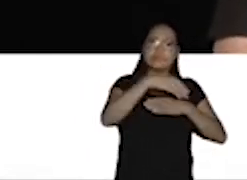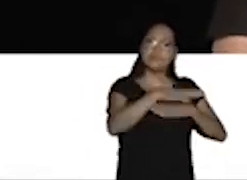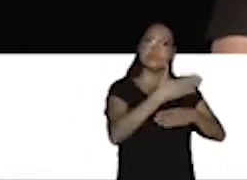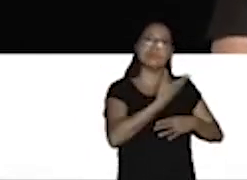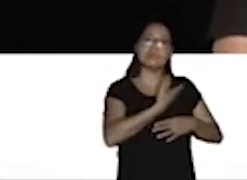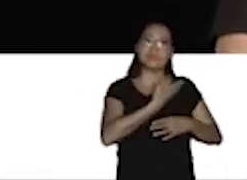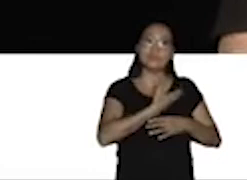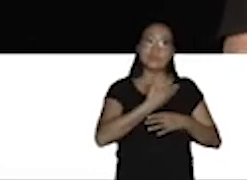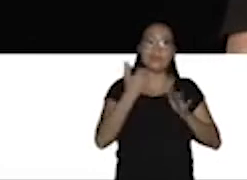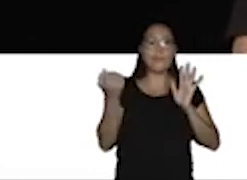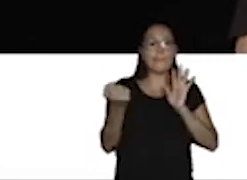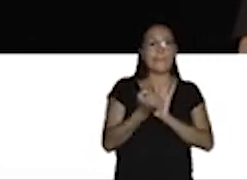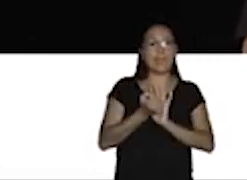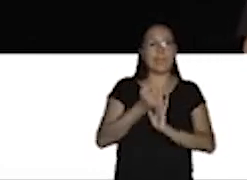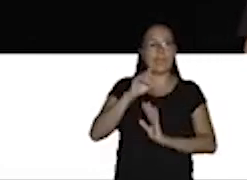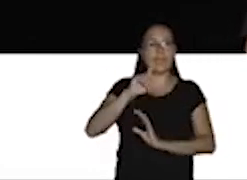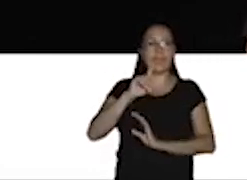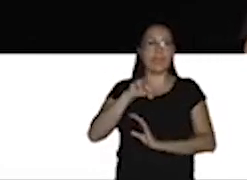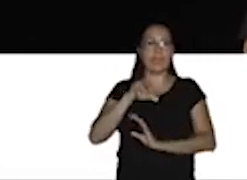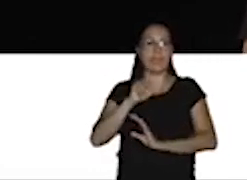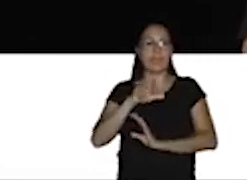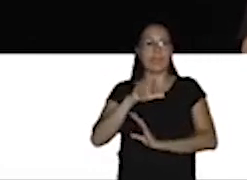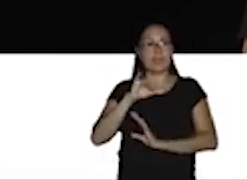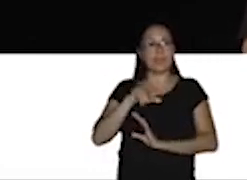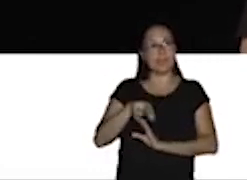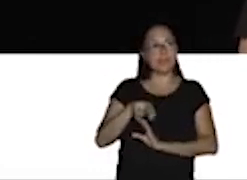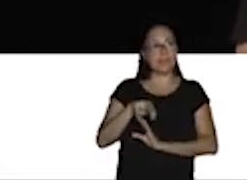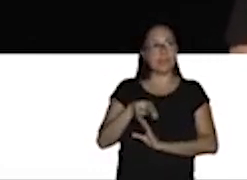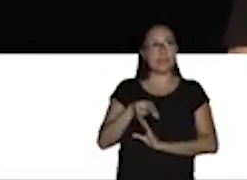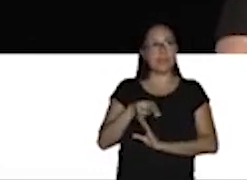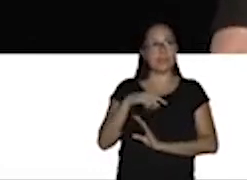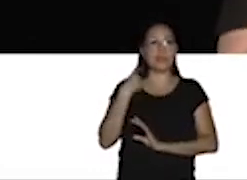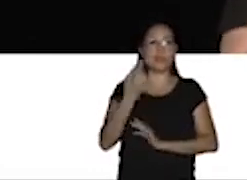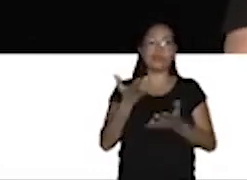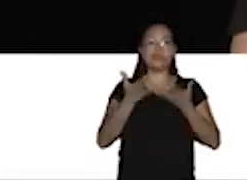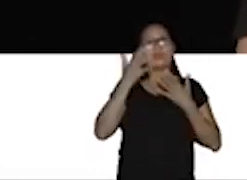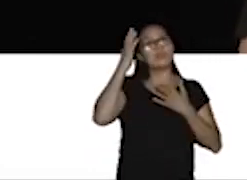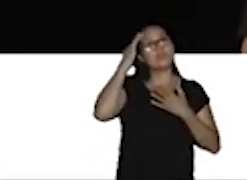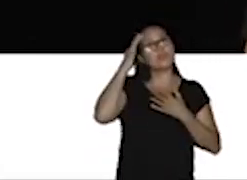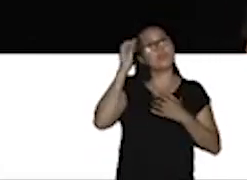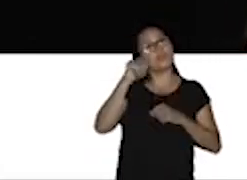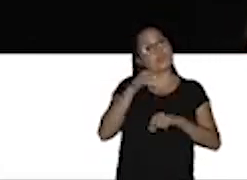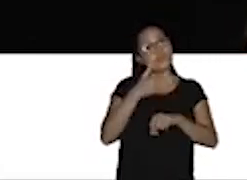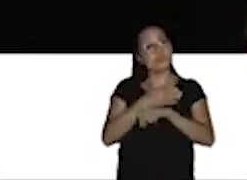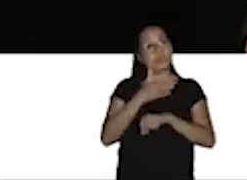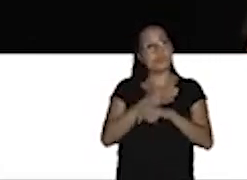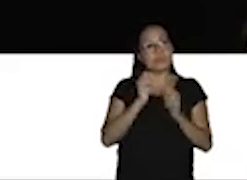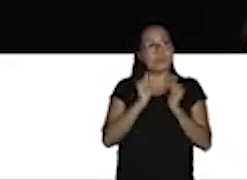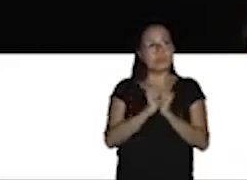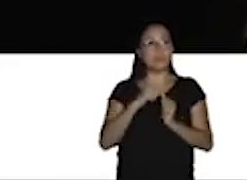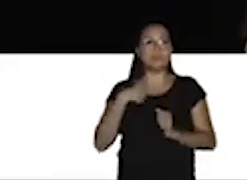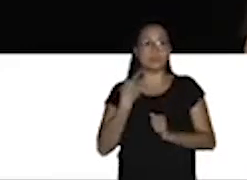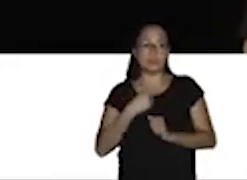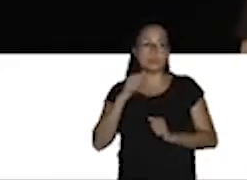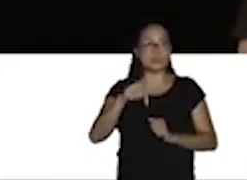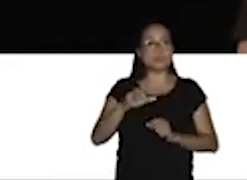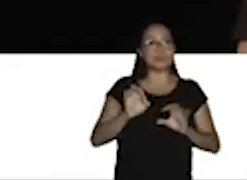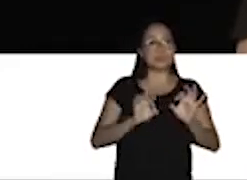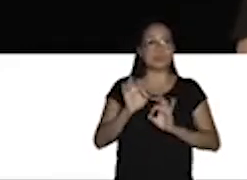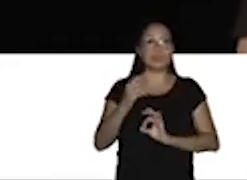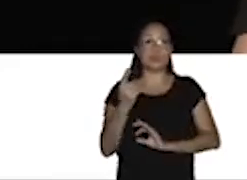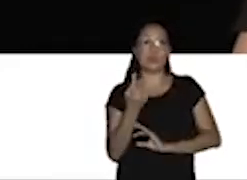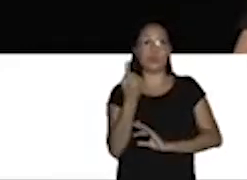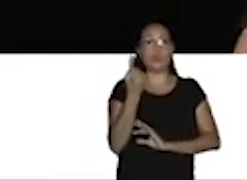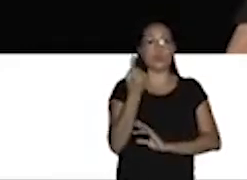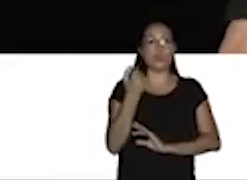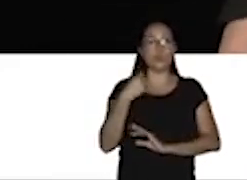para a gente, marca Demarim Planejamento Cultural nos seus stories, que a gente vai adorar saber que você fez parte conosco desse projeto único aqui em